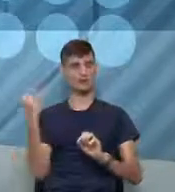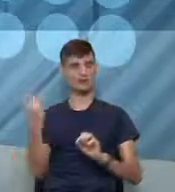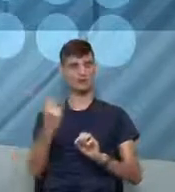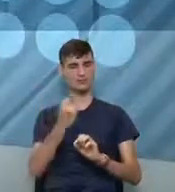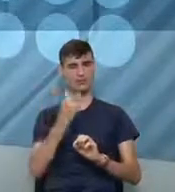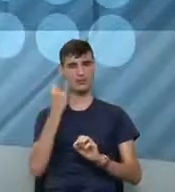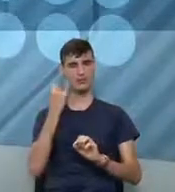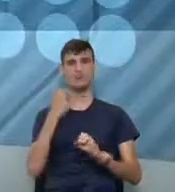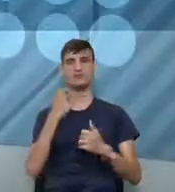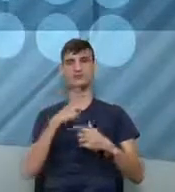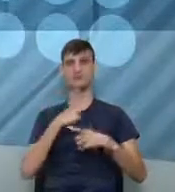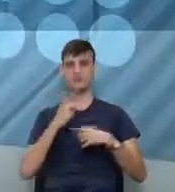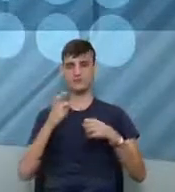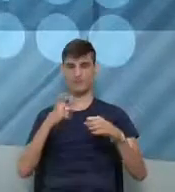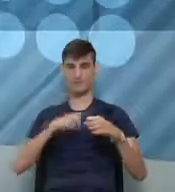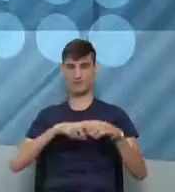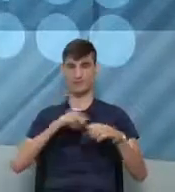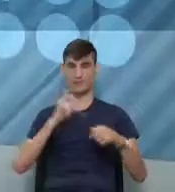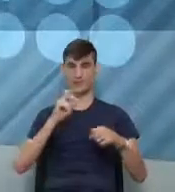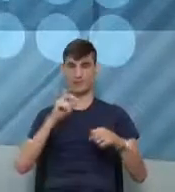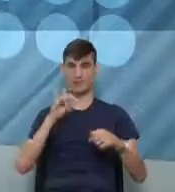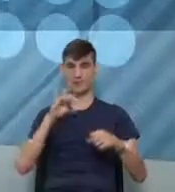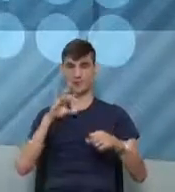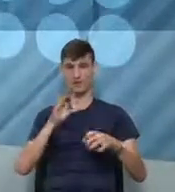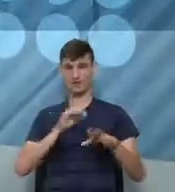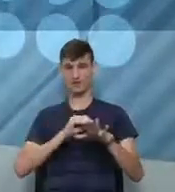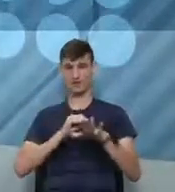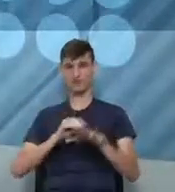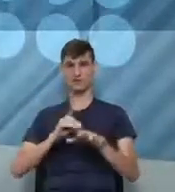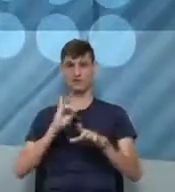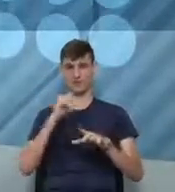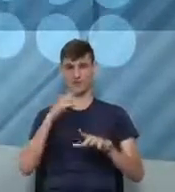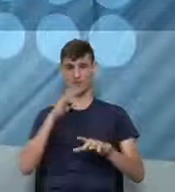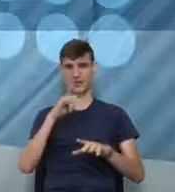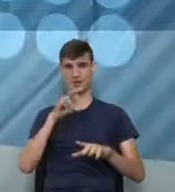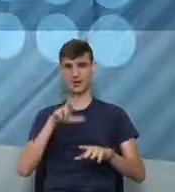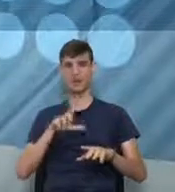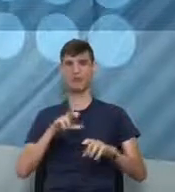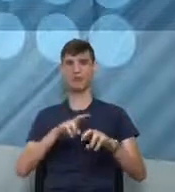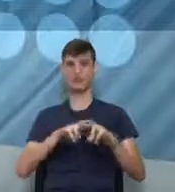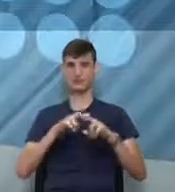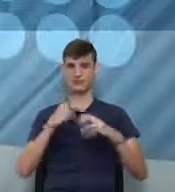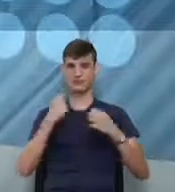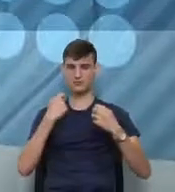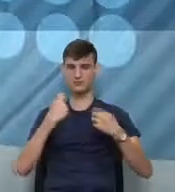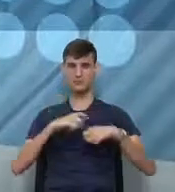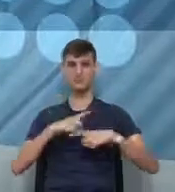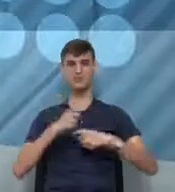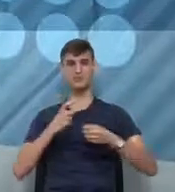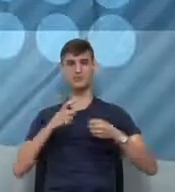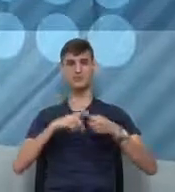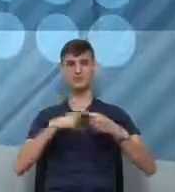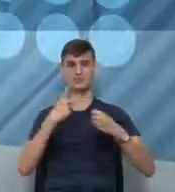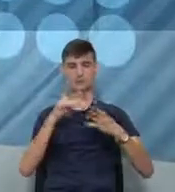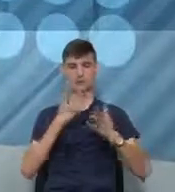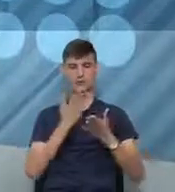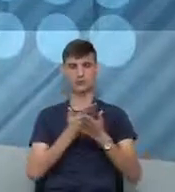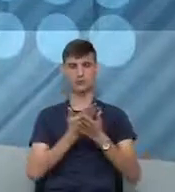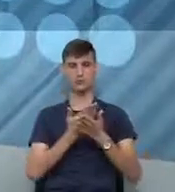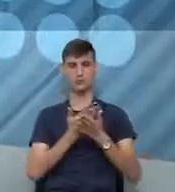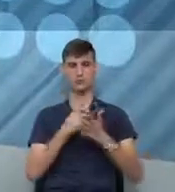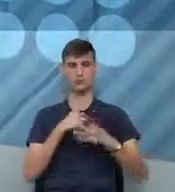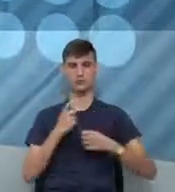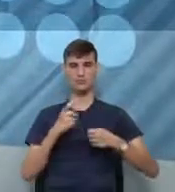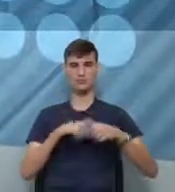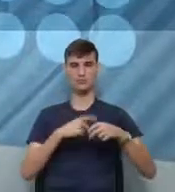Importantíssimo, vai ter que retomar derivada, integral, então assim, você deve voltar aos seus estudos e retomar